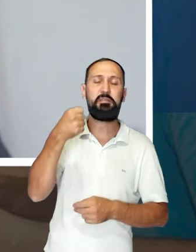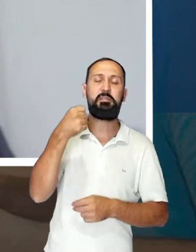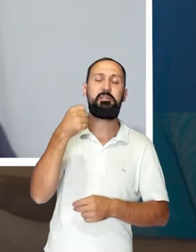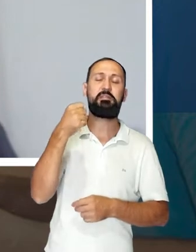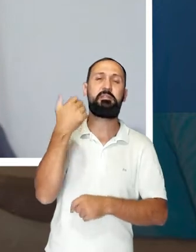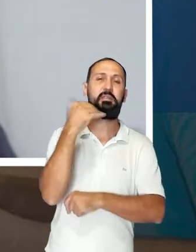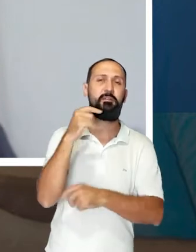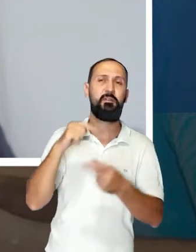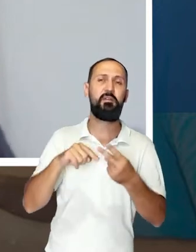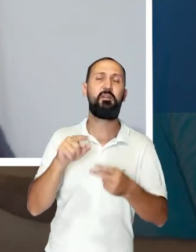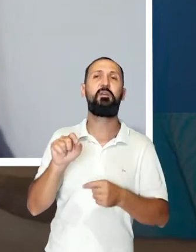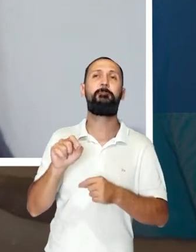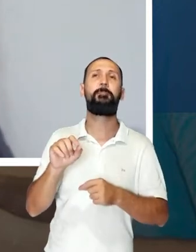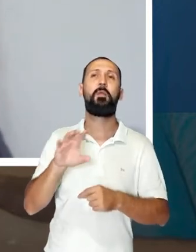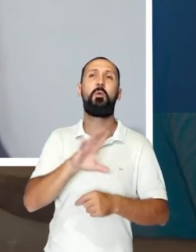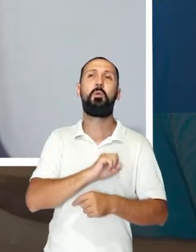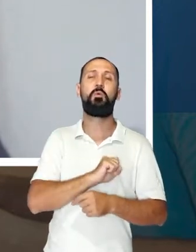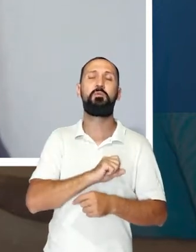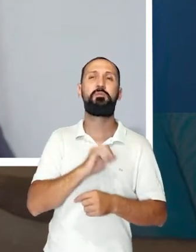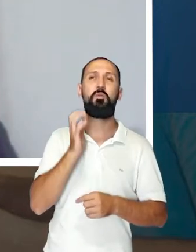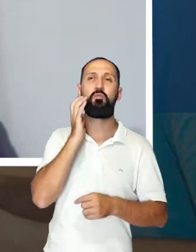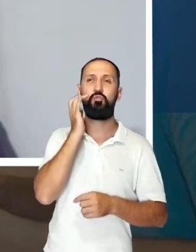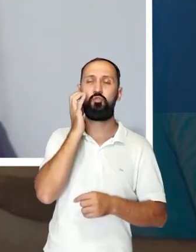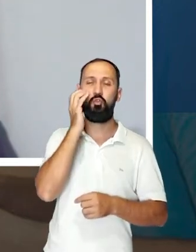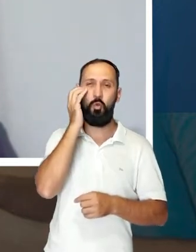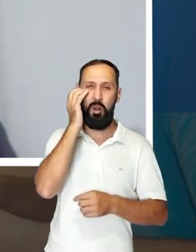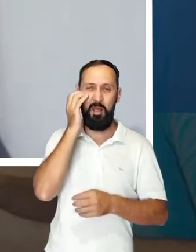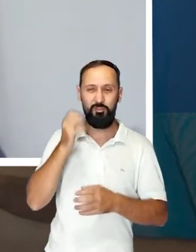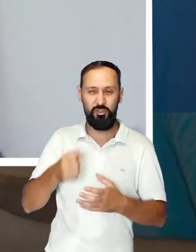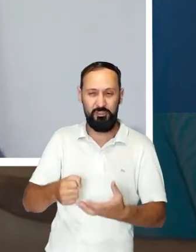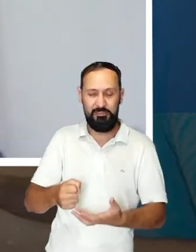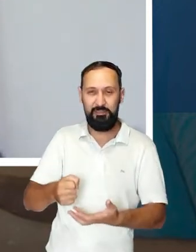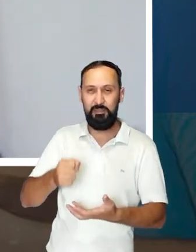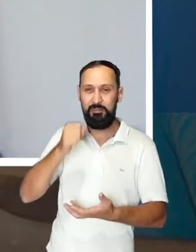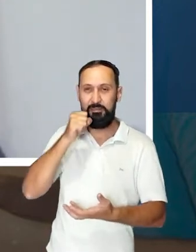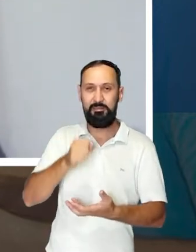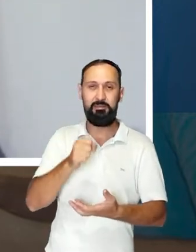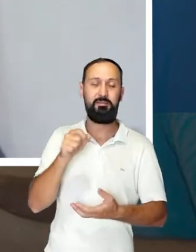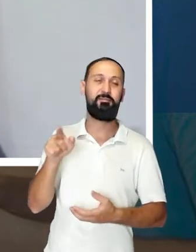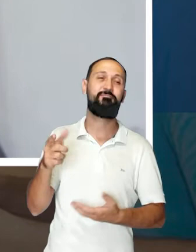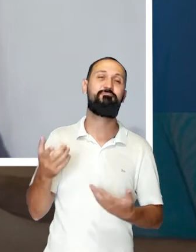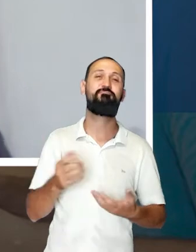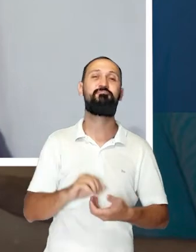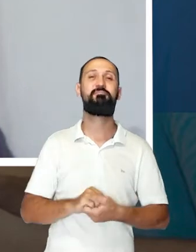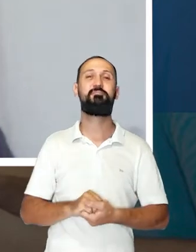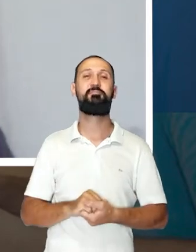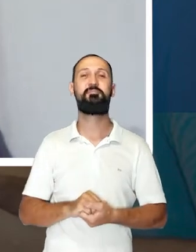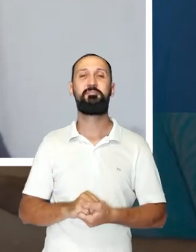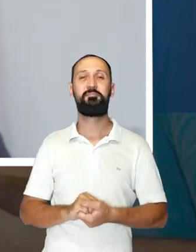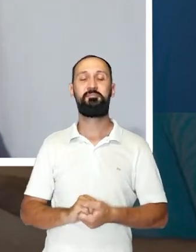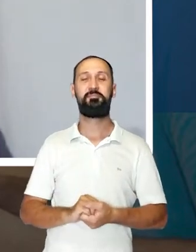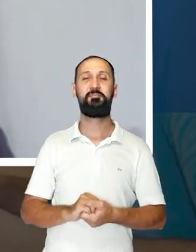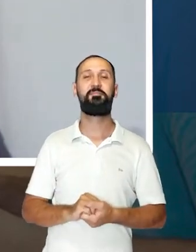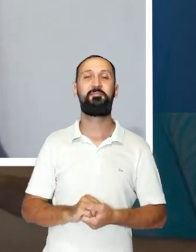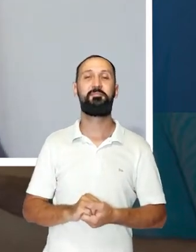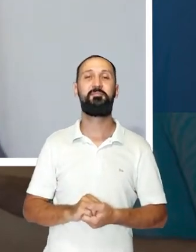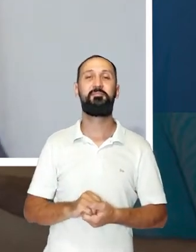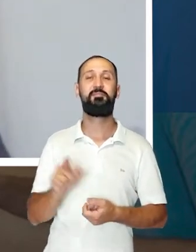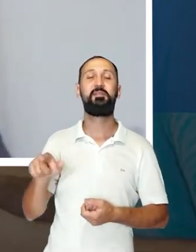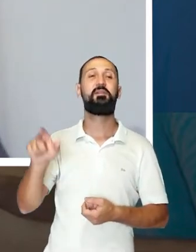não gostar e ter como a sua bebida predileta o chocolate quente, que era a bebida do Hercule Poirot, né?